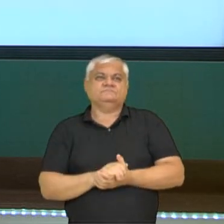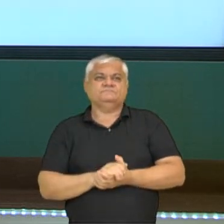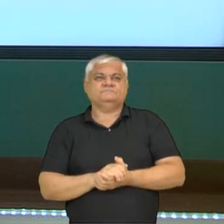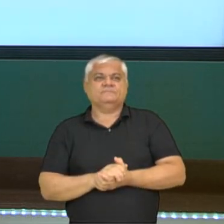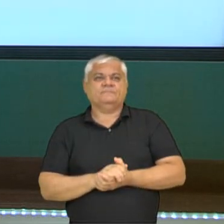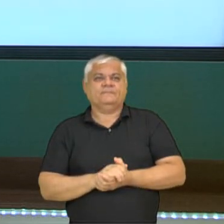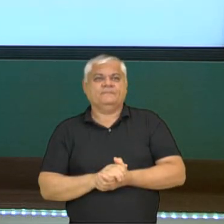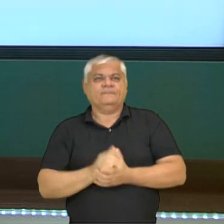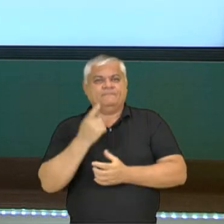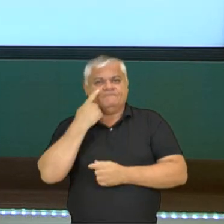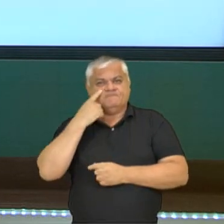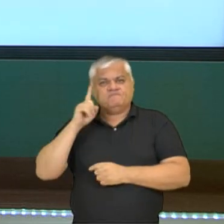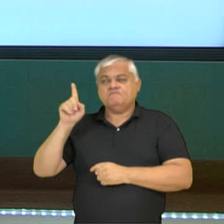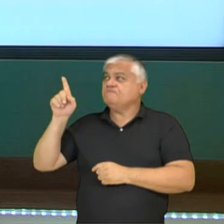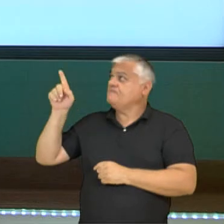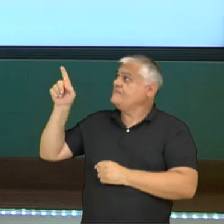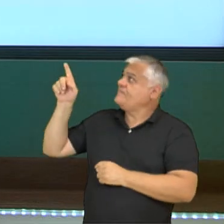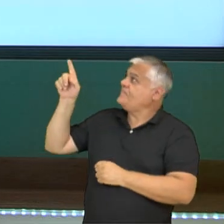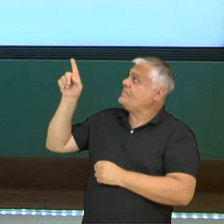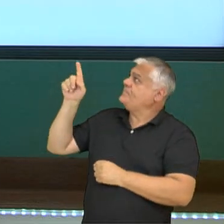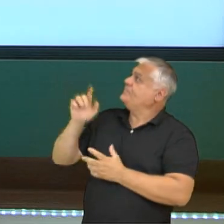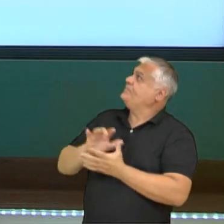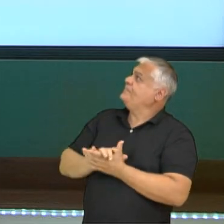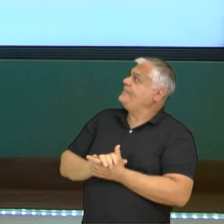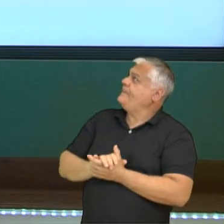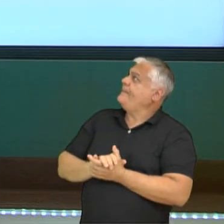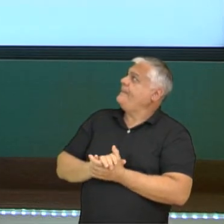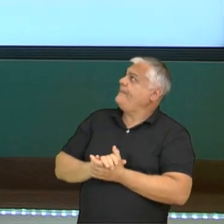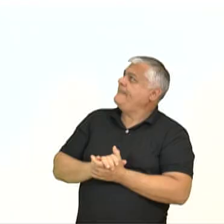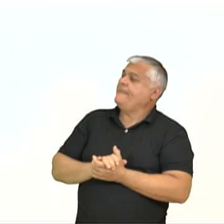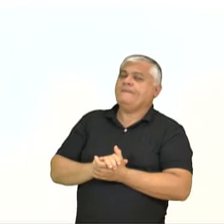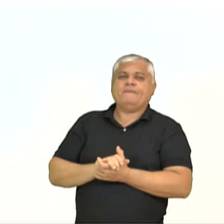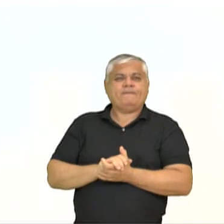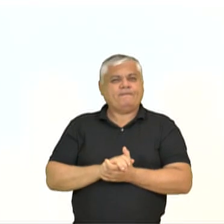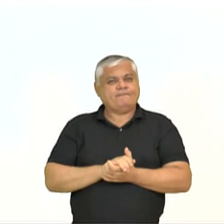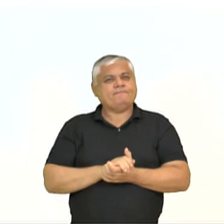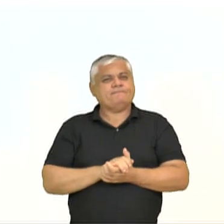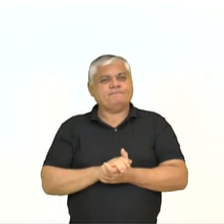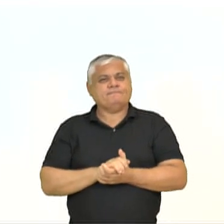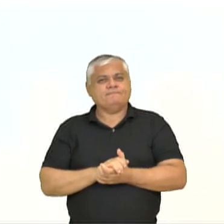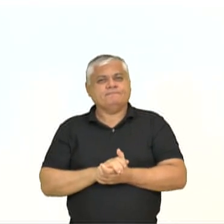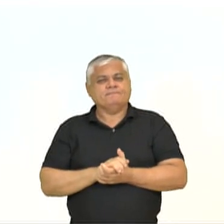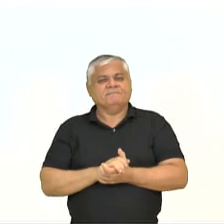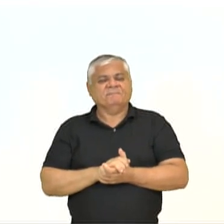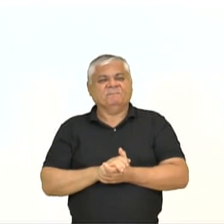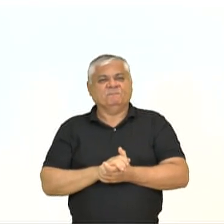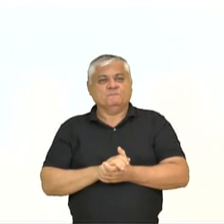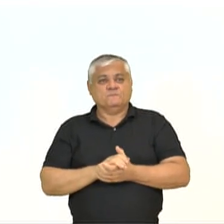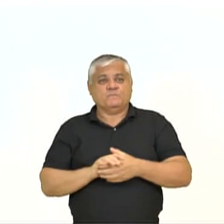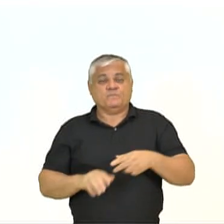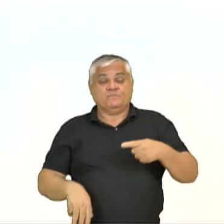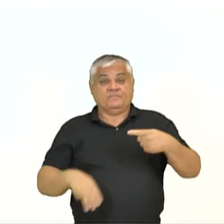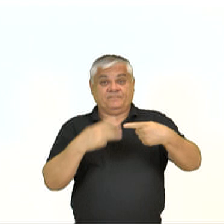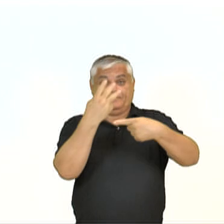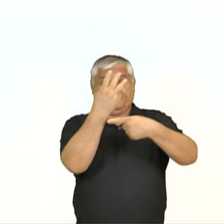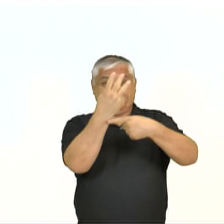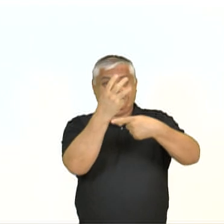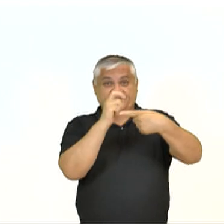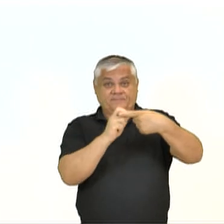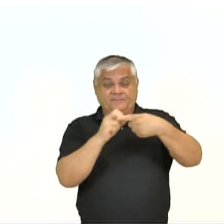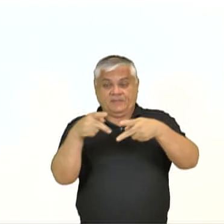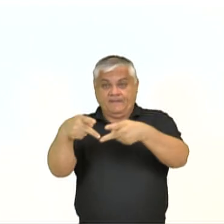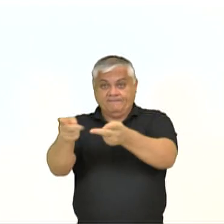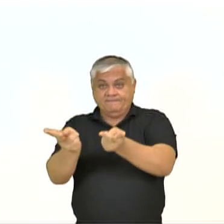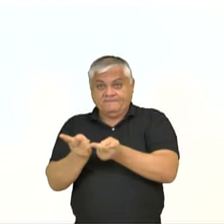ok? Vamos observar, então, a seguinte situação. Dos 3/5 que sobraram de uma